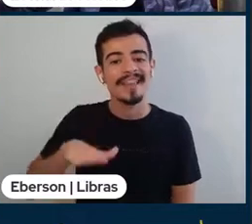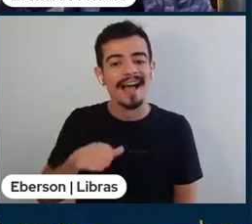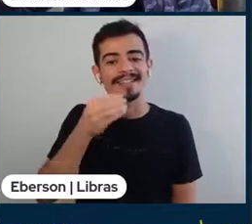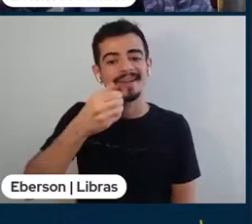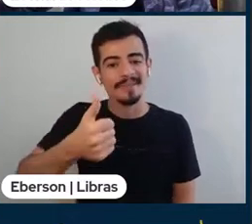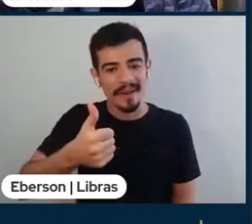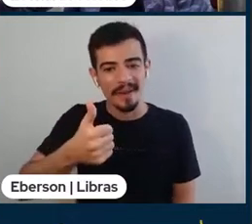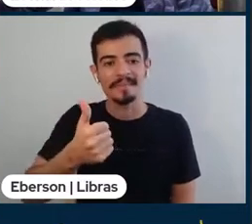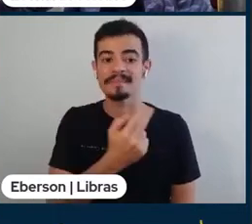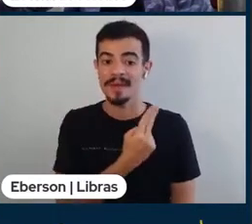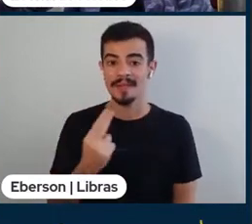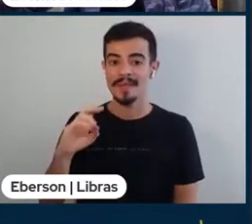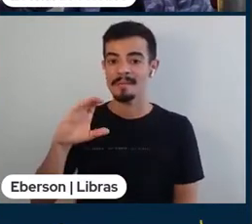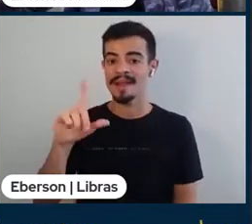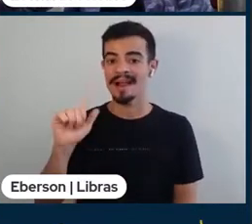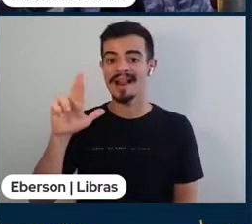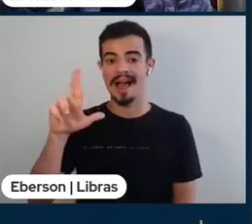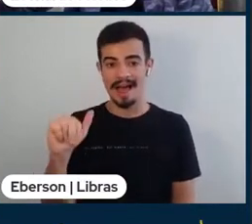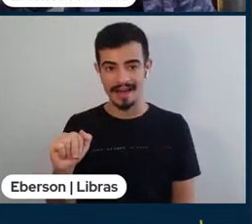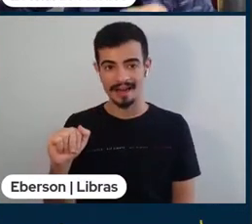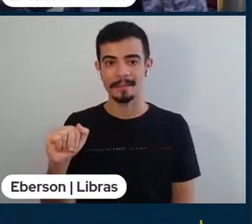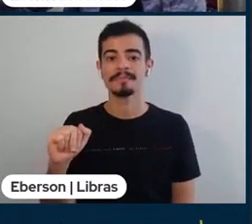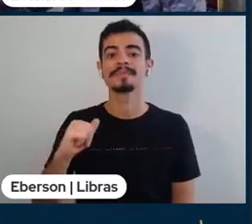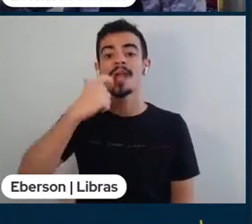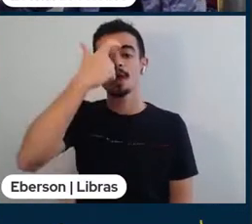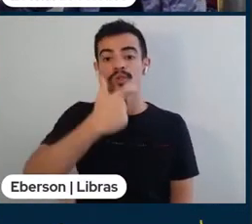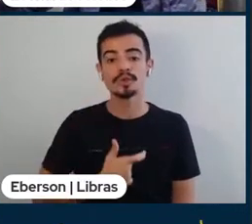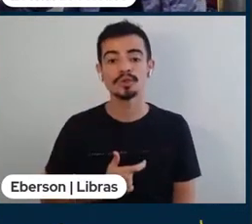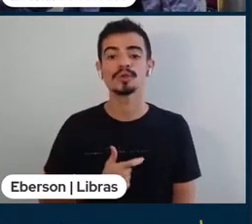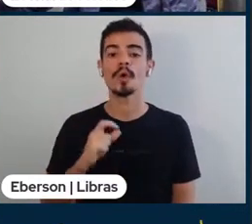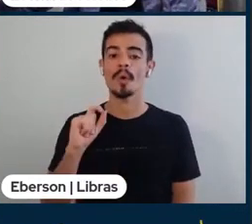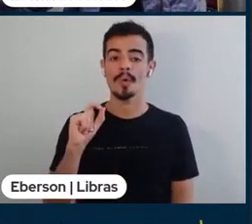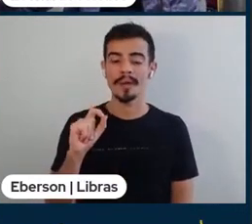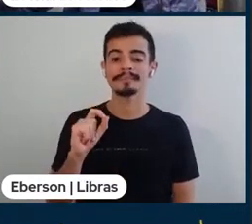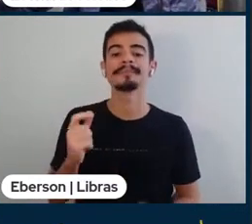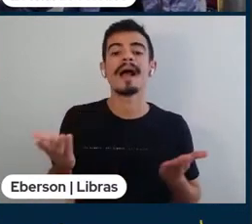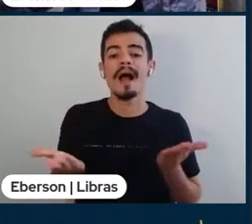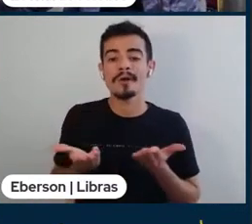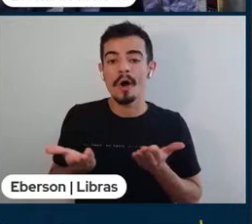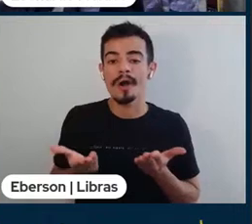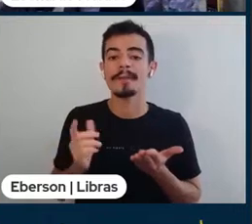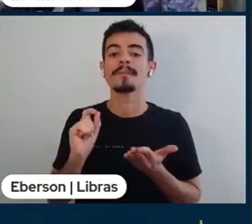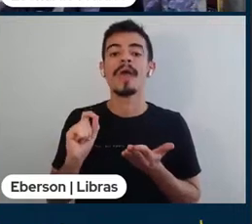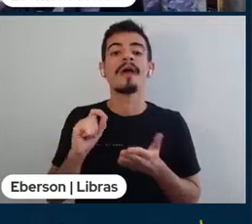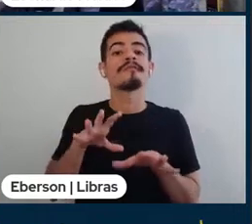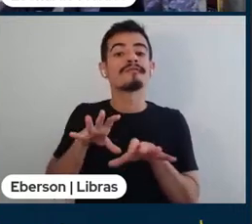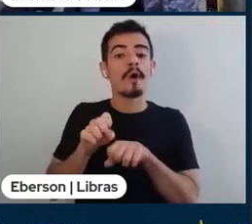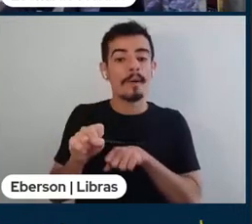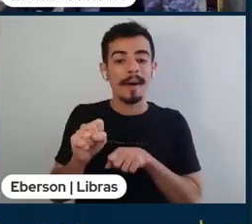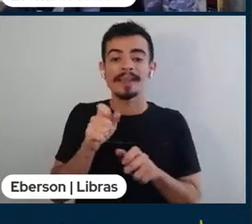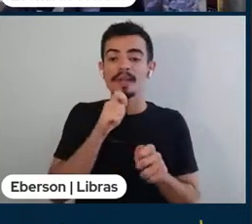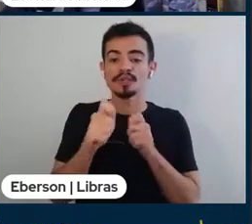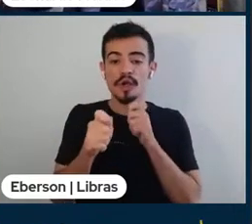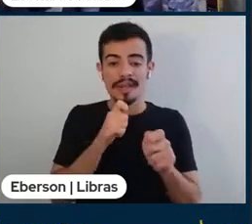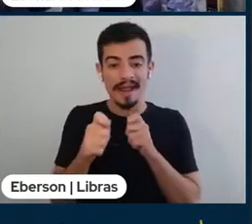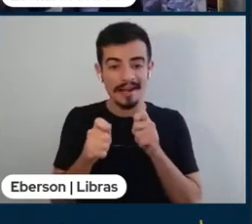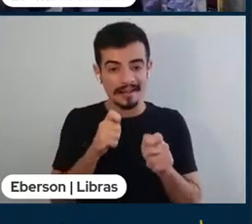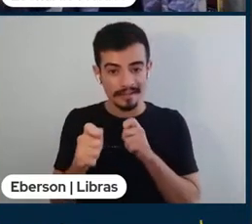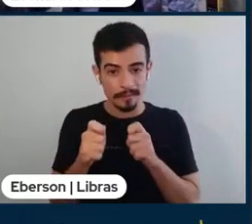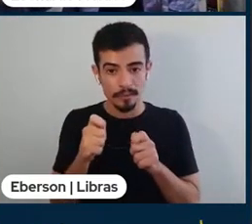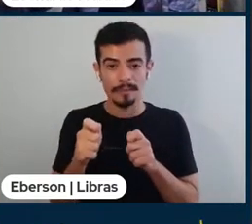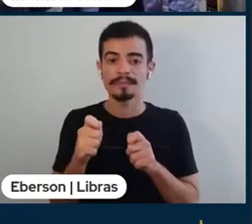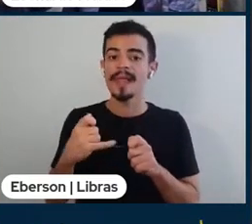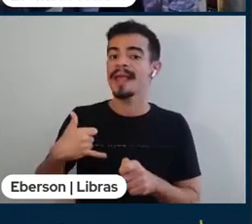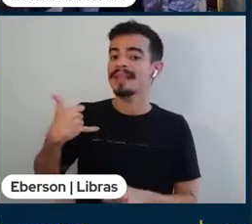Bom, meu nome é Clara, eu sou conversational designer hoje, sou formada em jornalismo, tenho 26 anos,